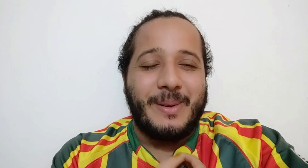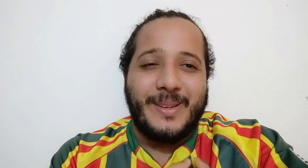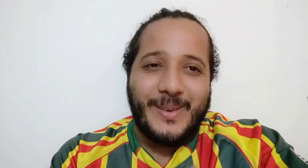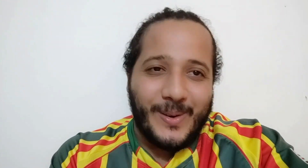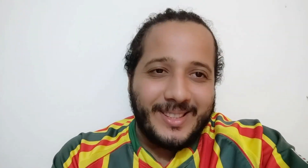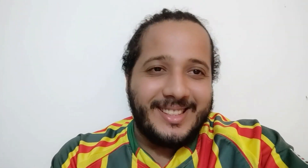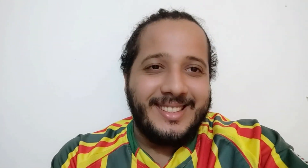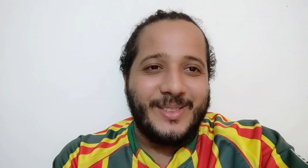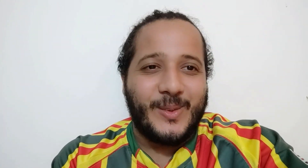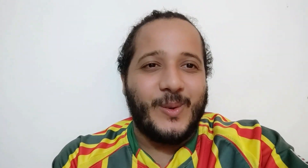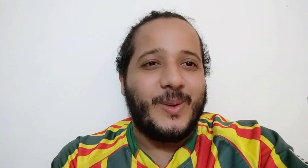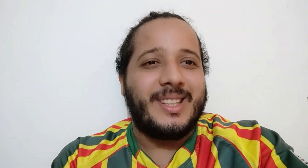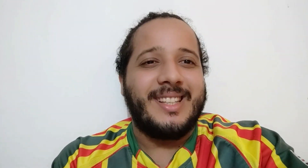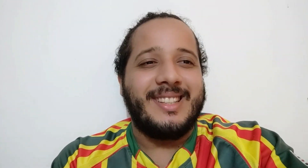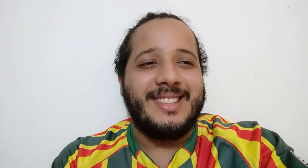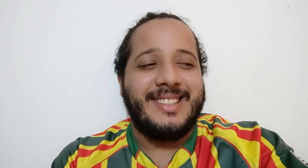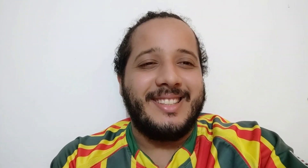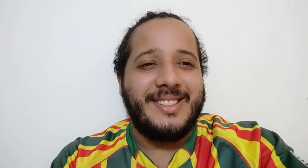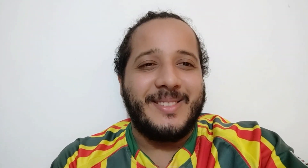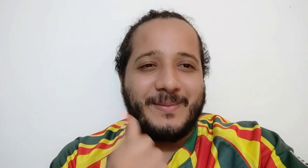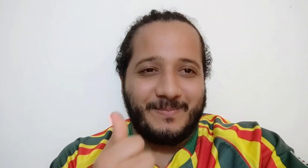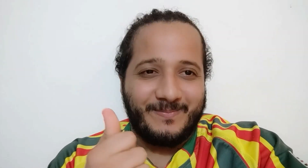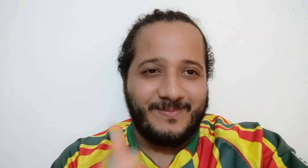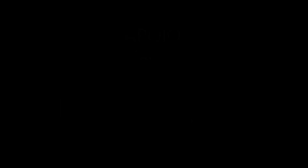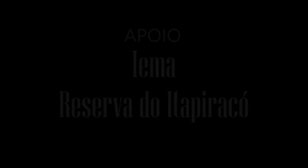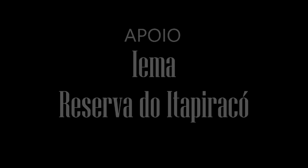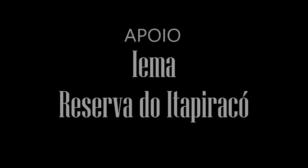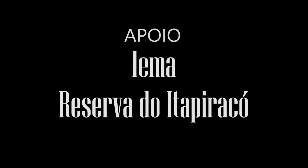Eu espero que gostem do curta e...